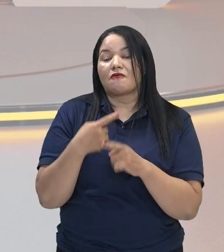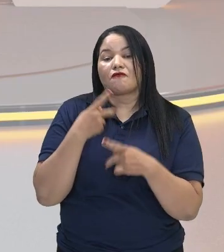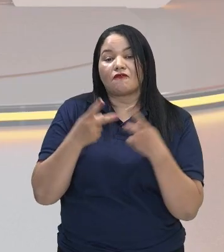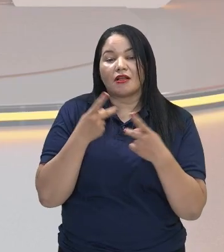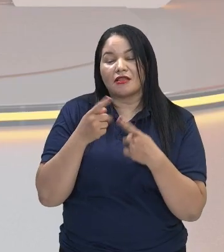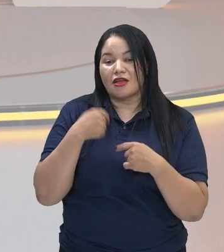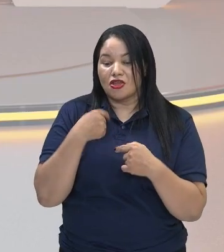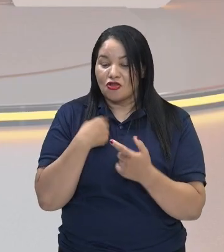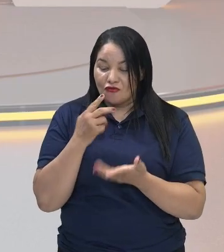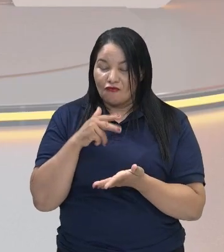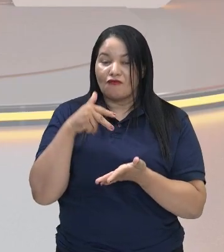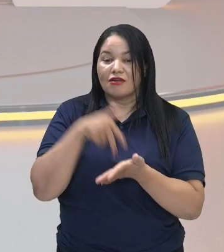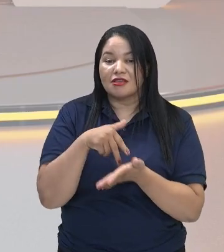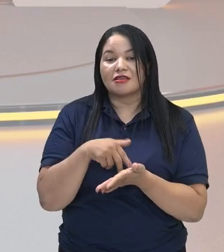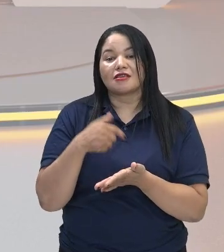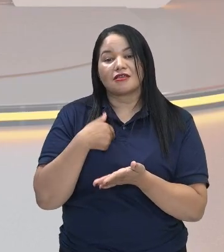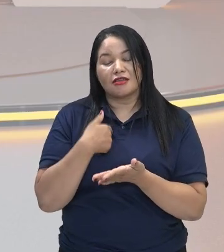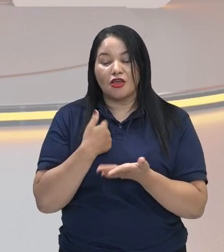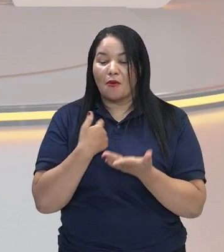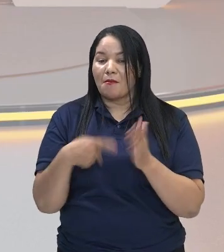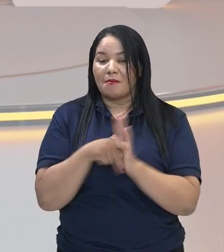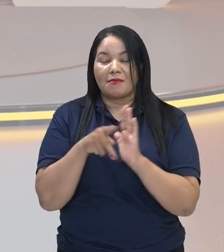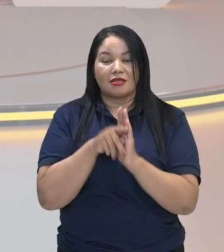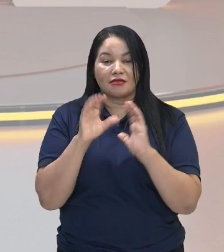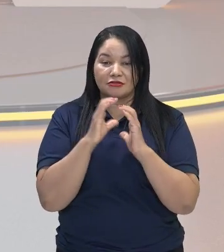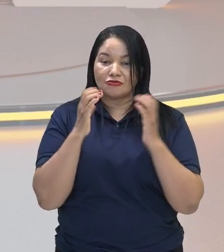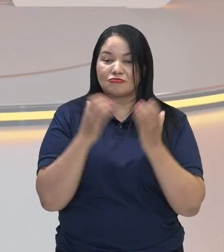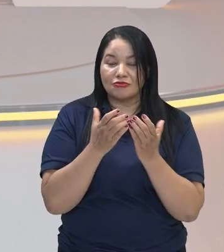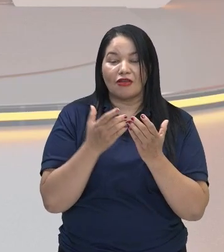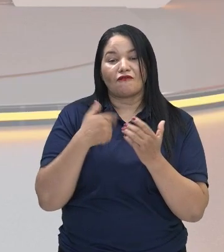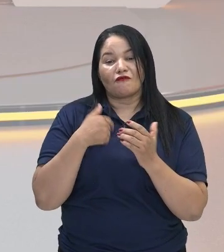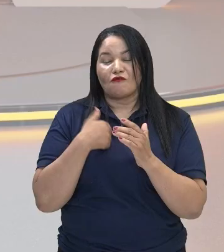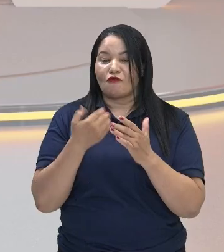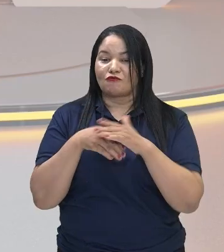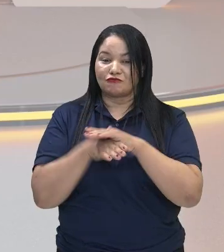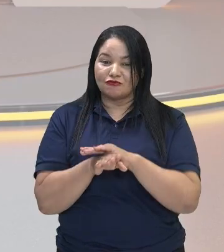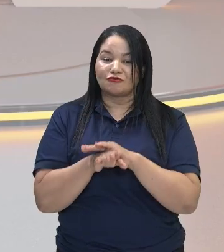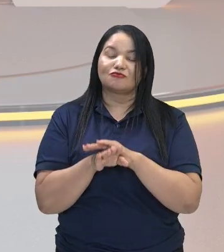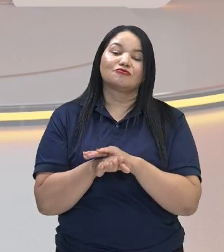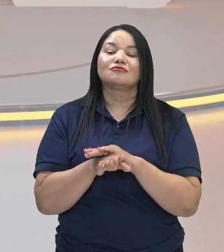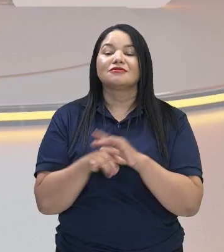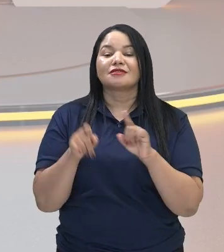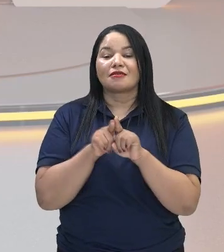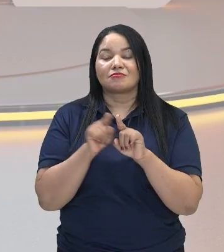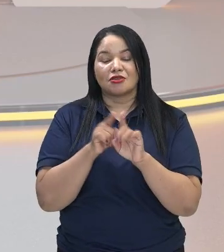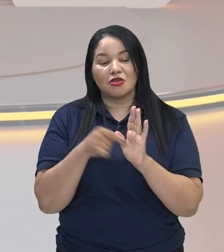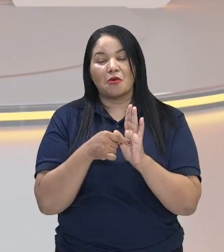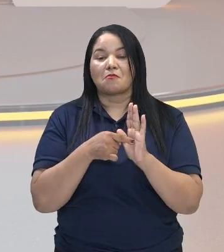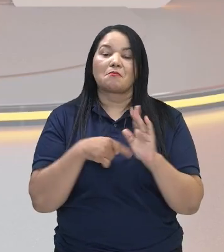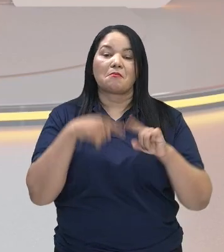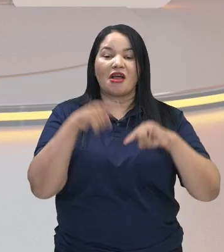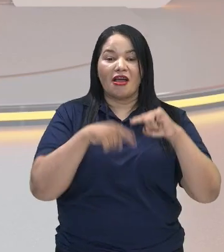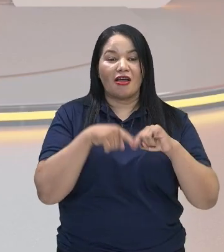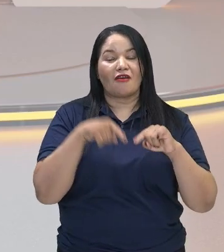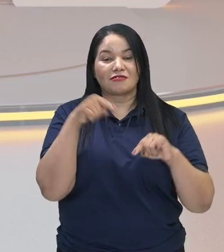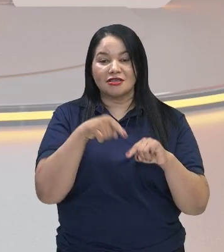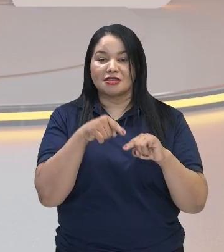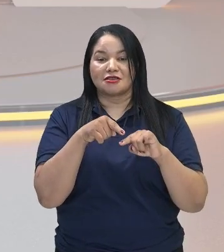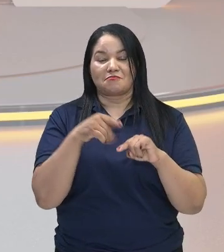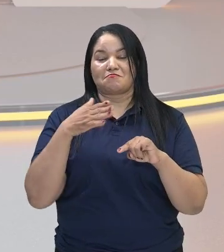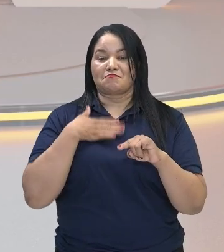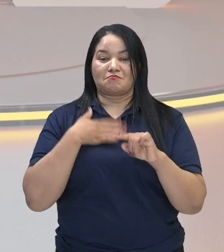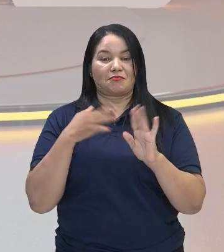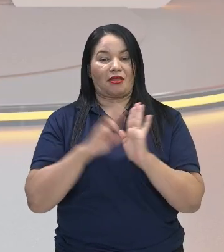mundo, eu sou dessa comunidade, tenho esses costumes e este monumento aqui, por exemplo, me